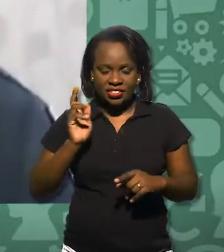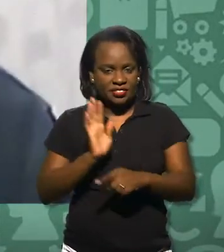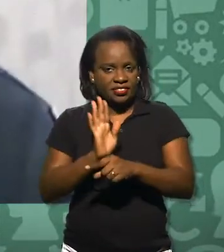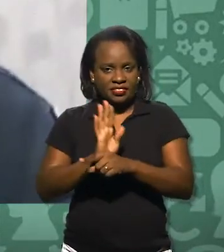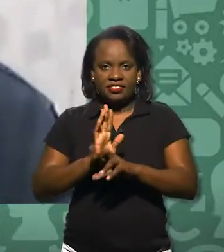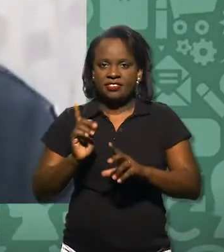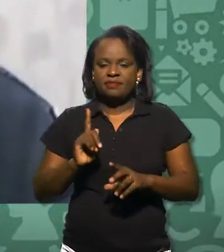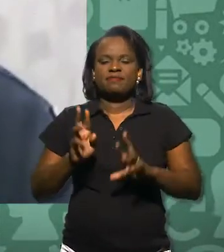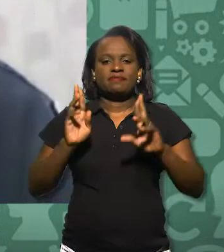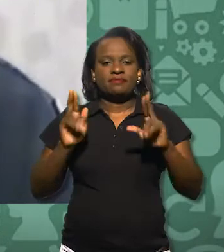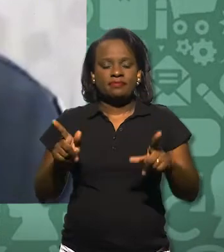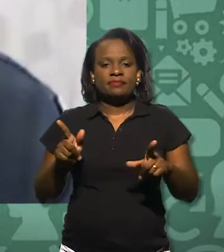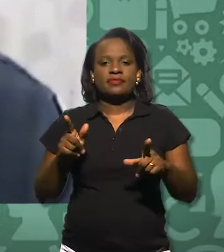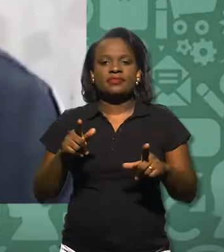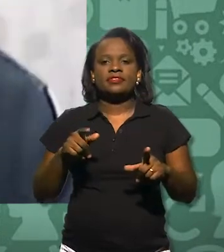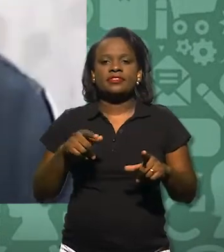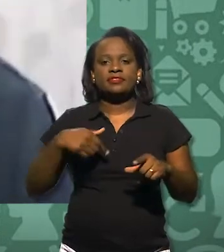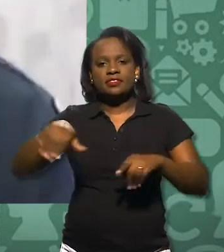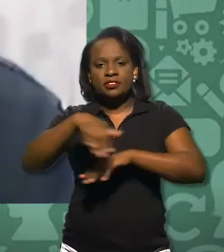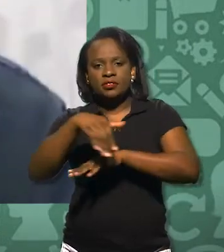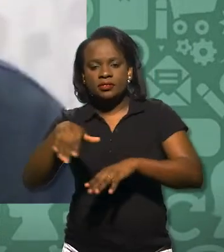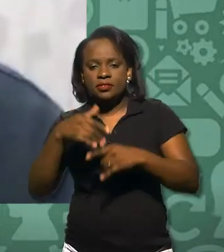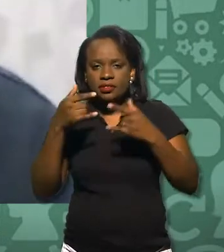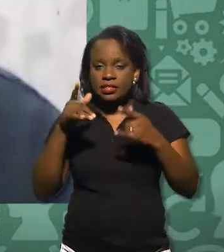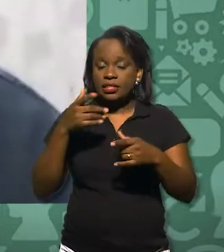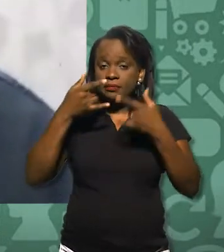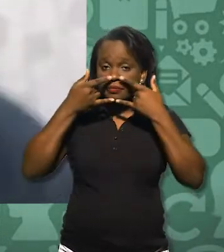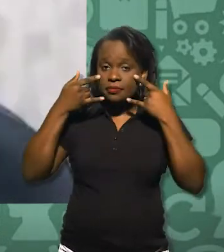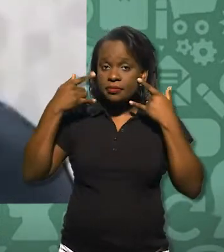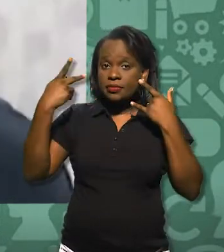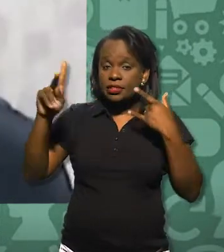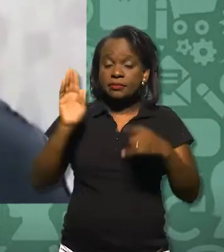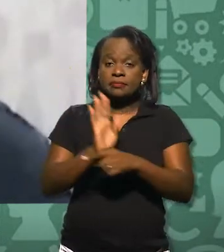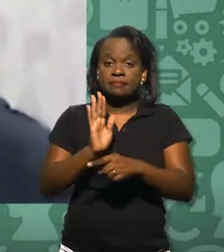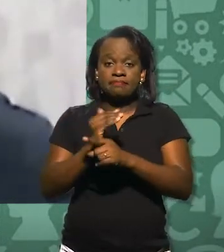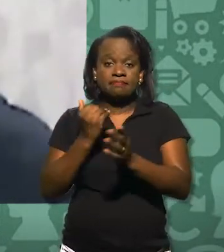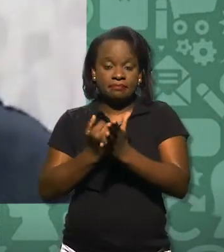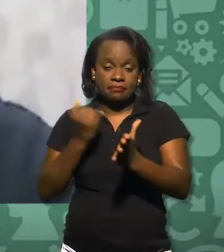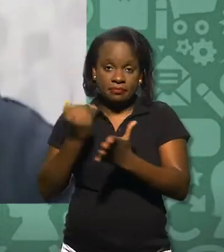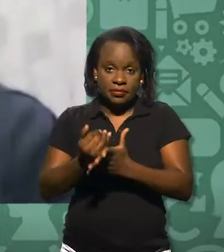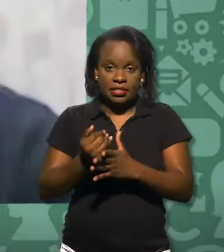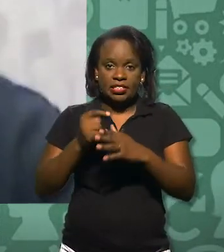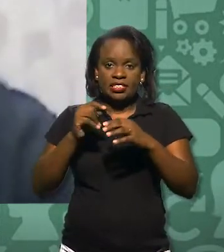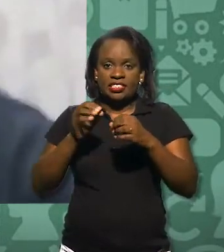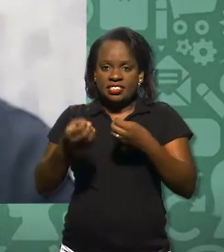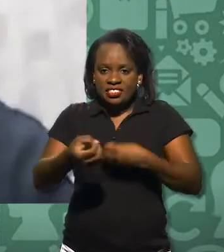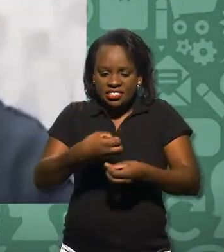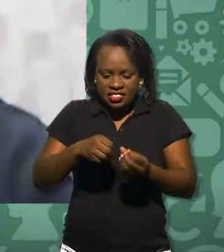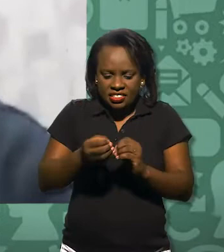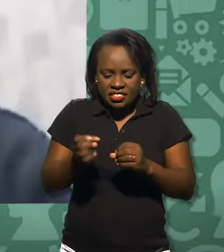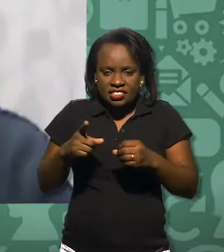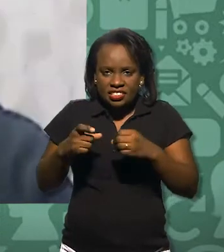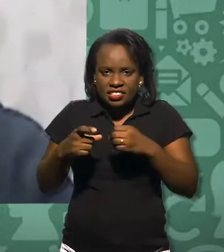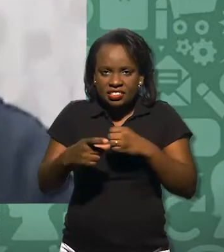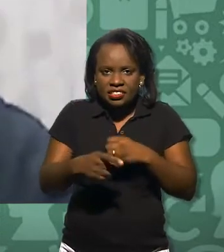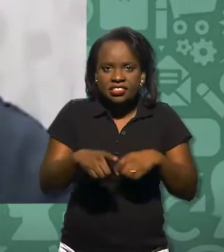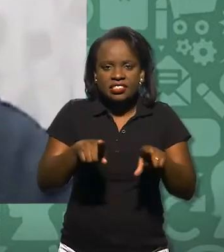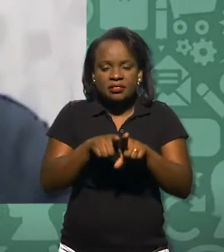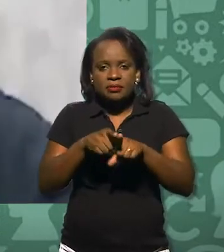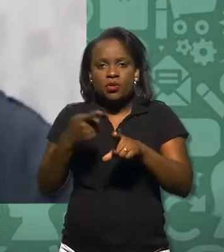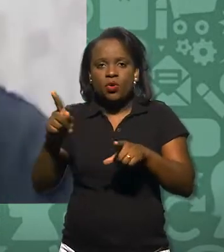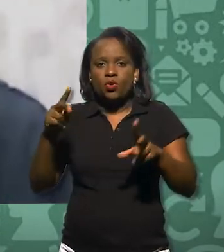gente usa para proteção normal, quando a gente vai à rua, né? Ele tem uma máscara que protege ele não só de micro-organismos, mas também